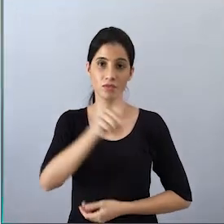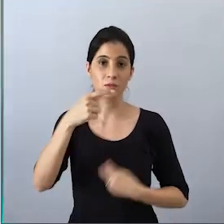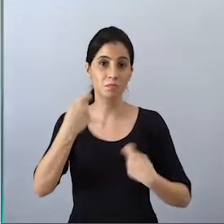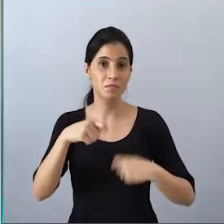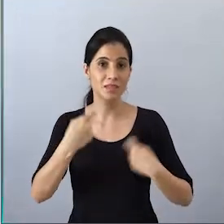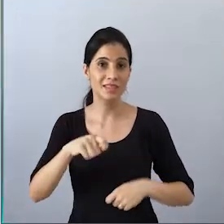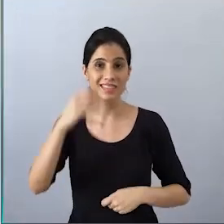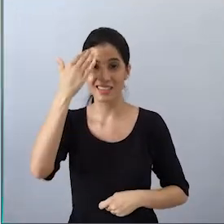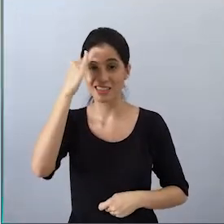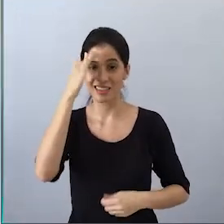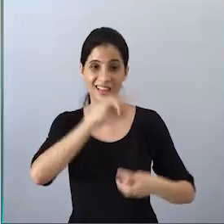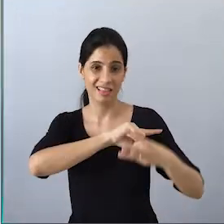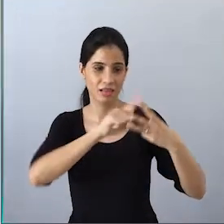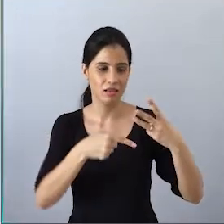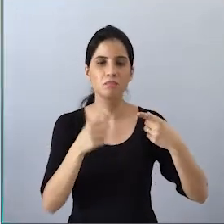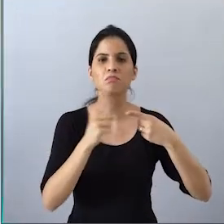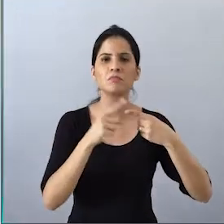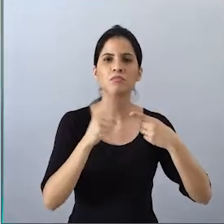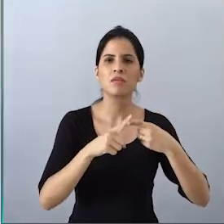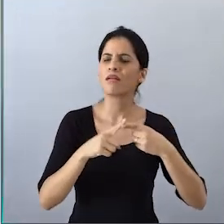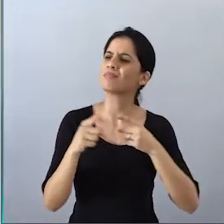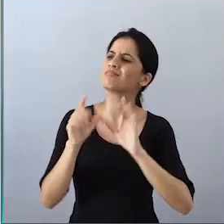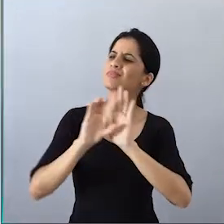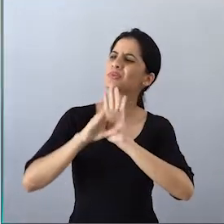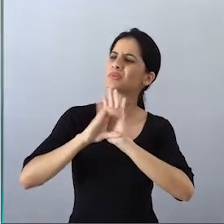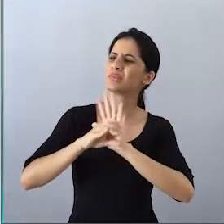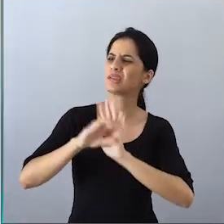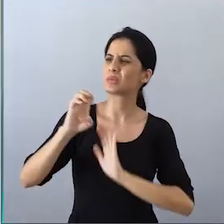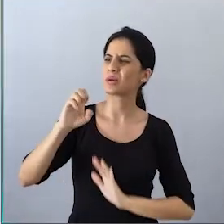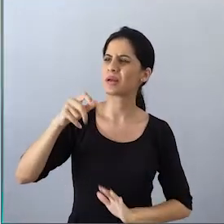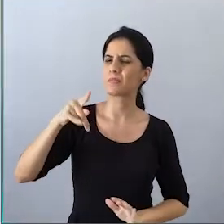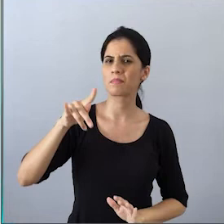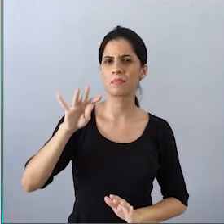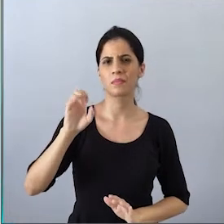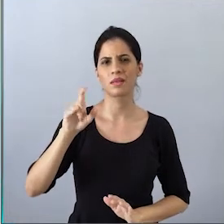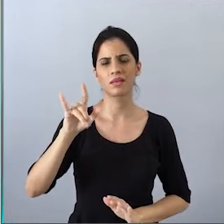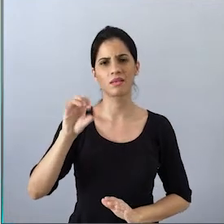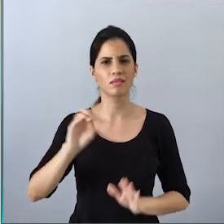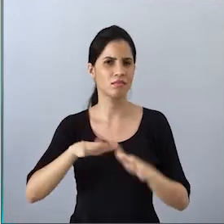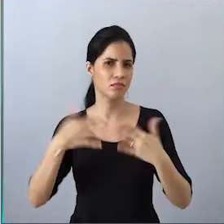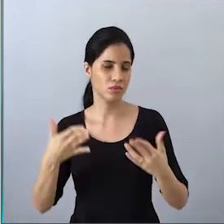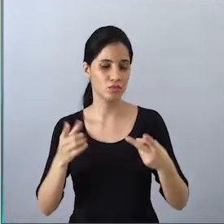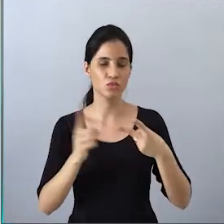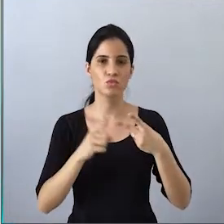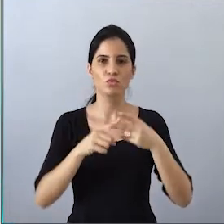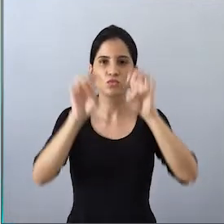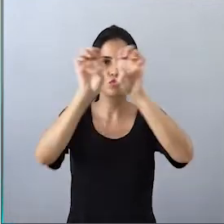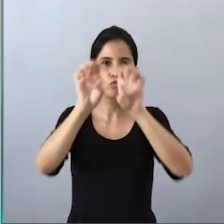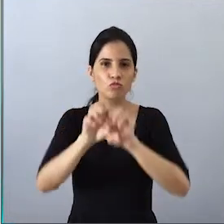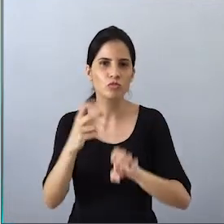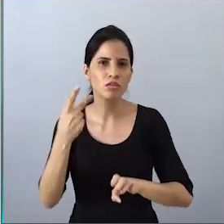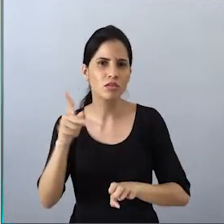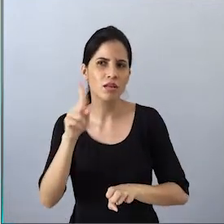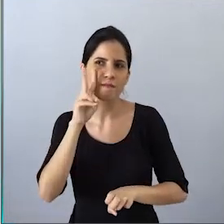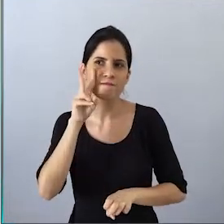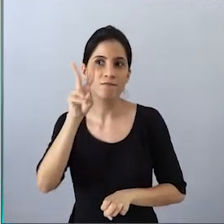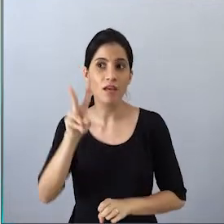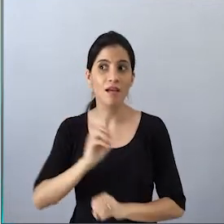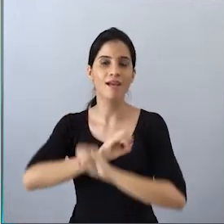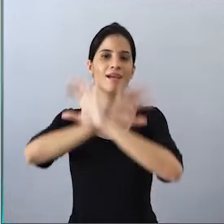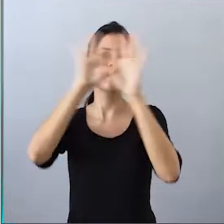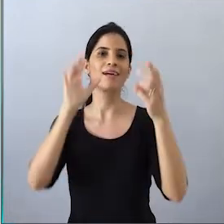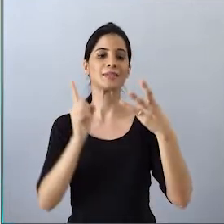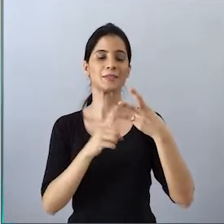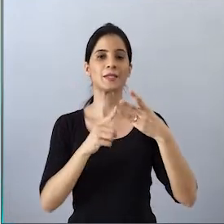O aluno deverá ter condições de compreender a definição de epitélio, visualizar a estrutura epitelial e descrever as funções